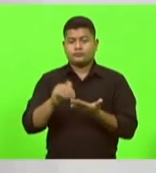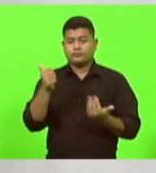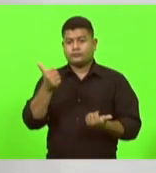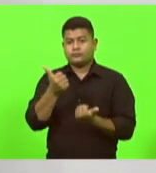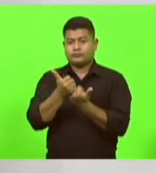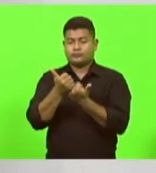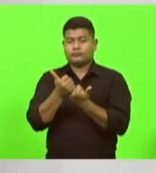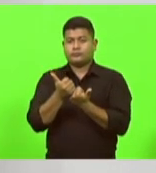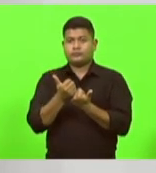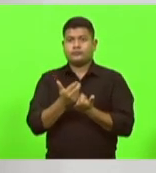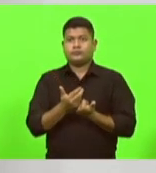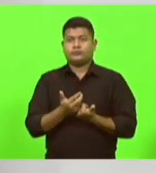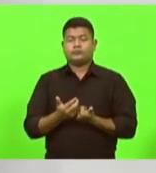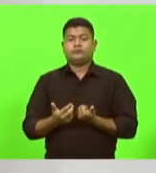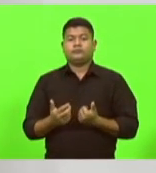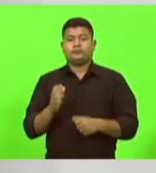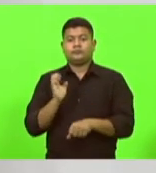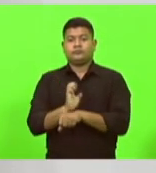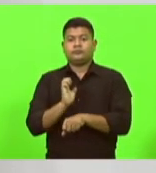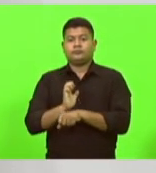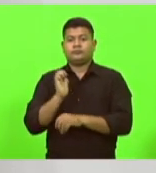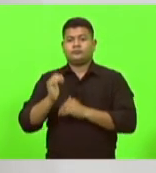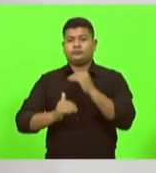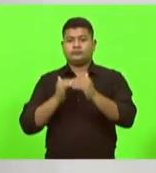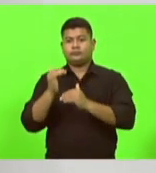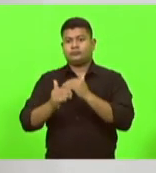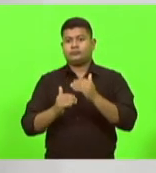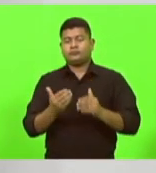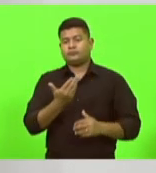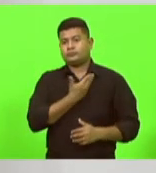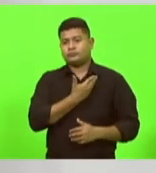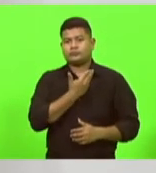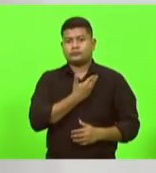de Estado do Desenvolvimento Econômico, meu amigo,